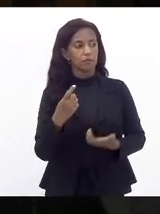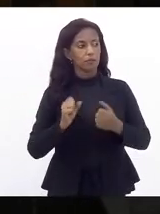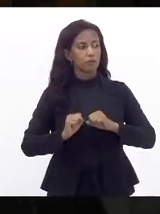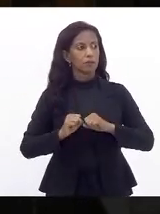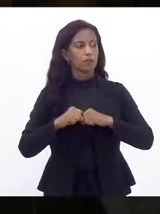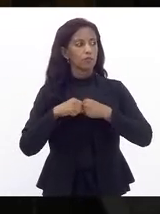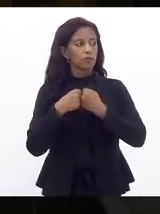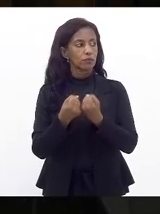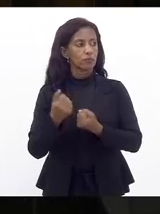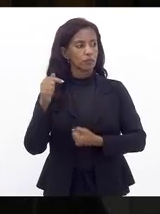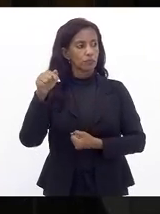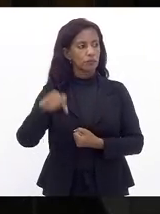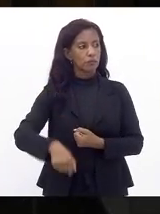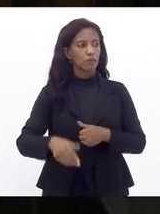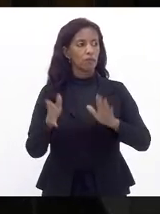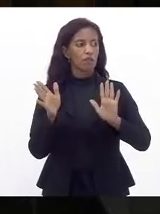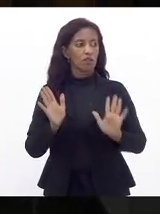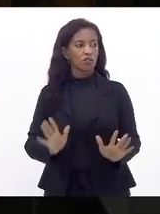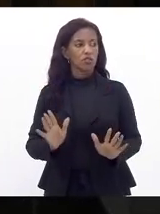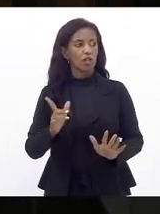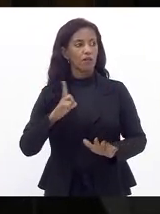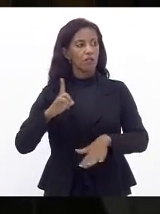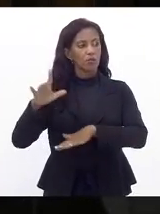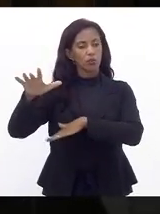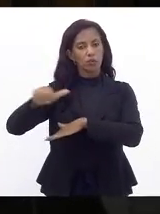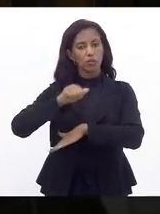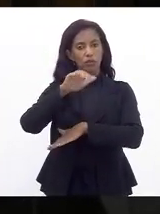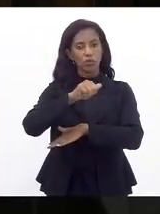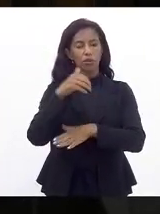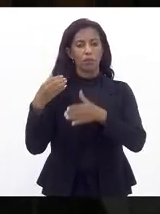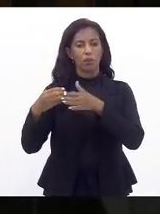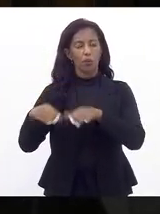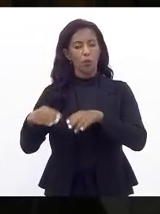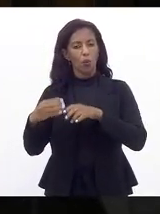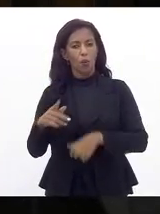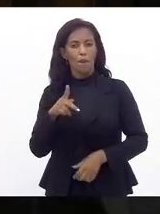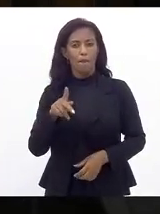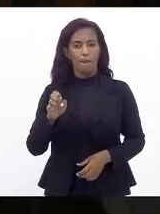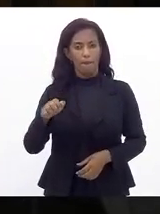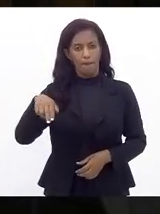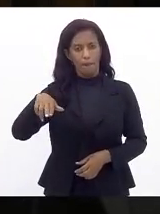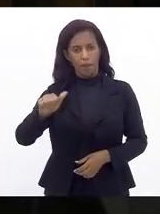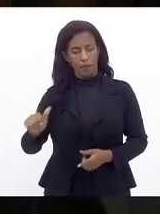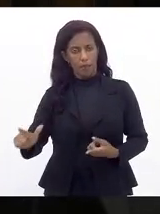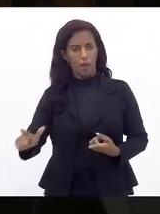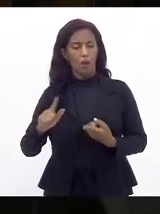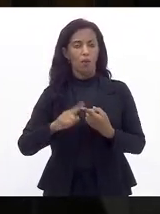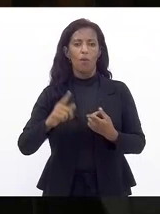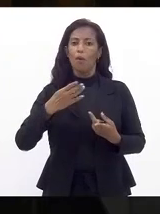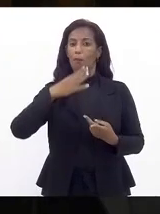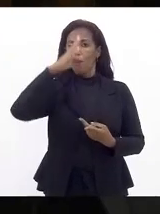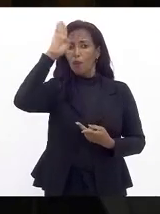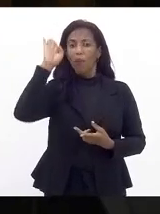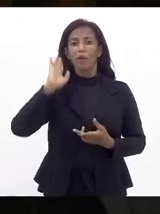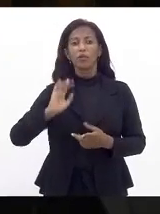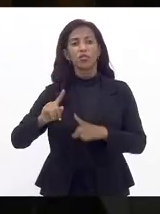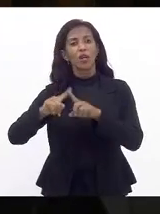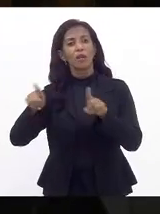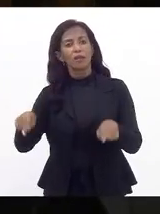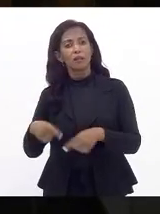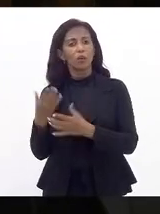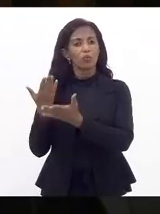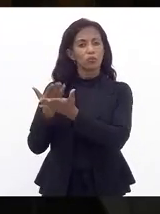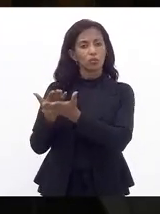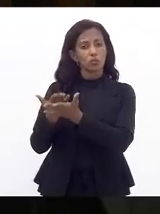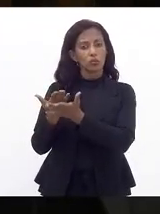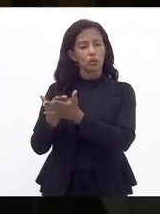aqui já fez com que chamássemos o concurso para a Polícia Penal, bombeiros que estão cursando agora a escola de